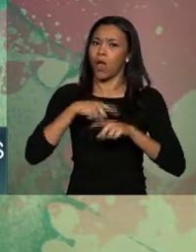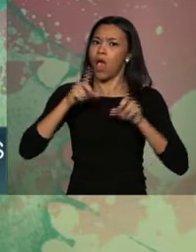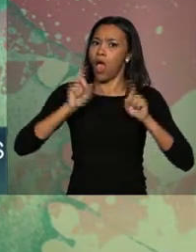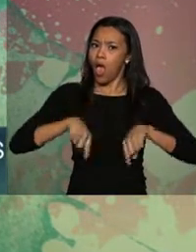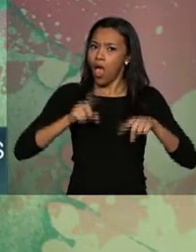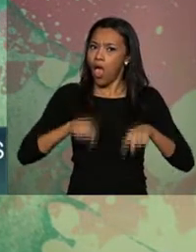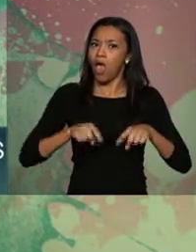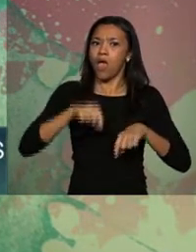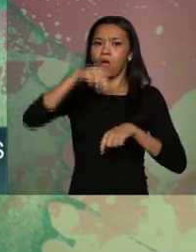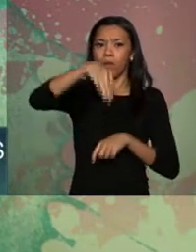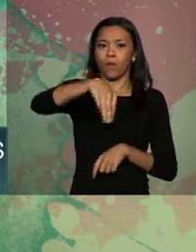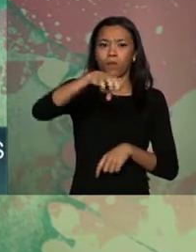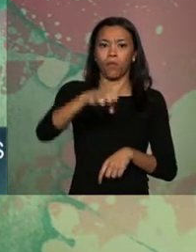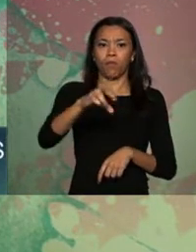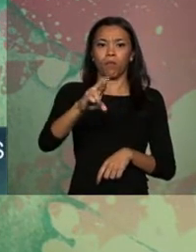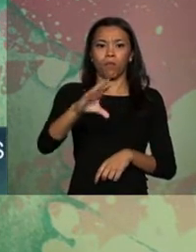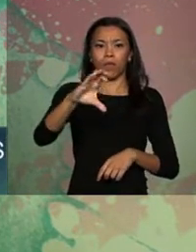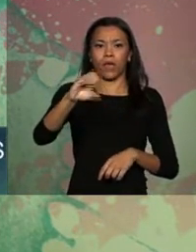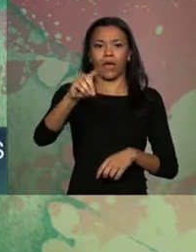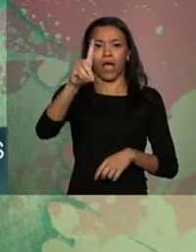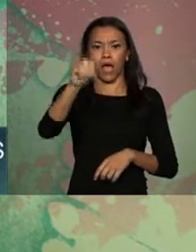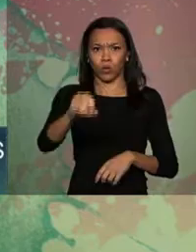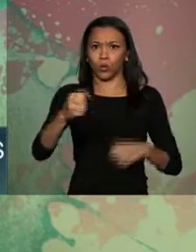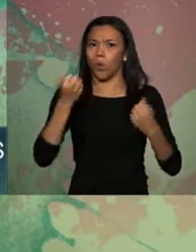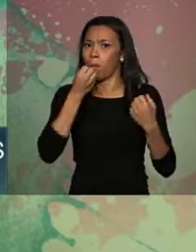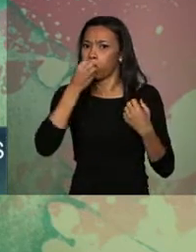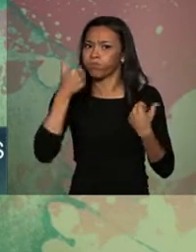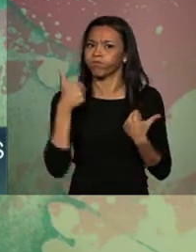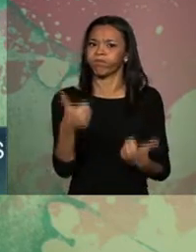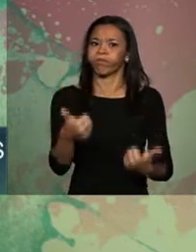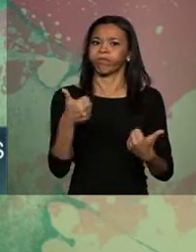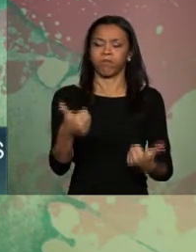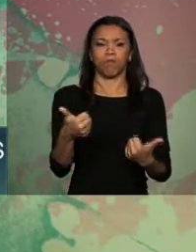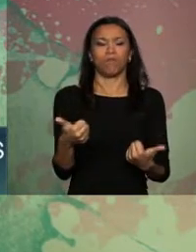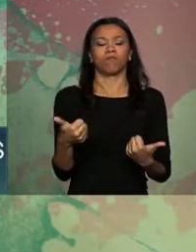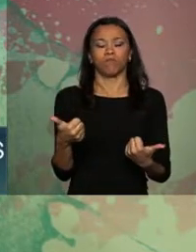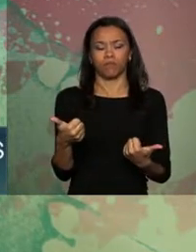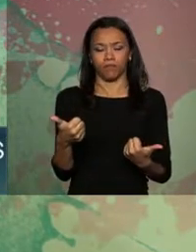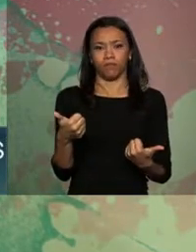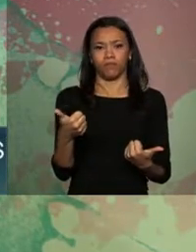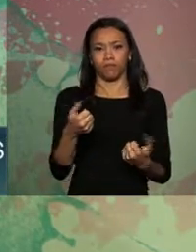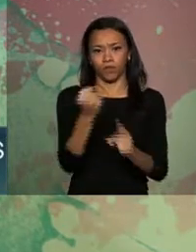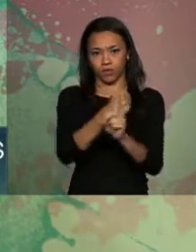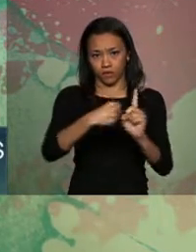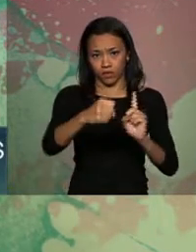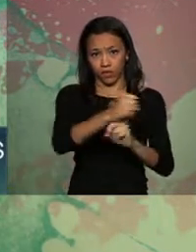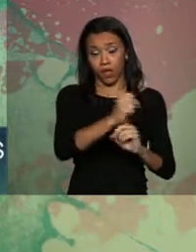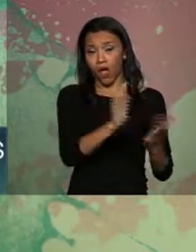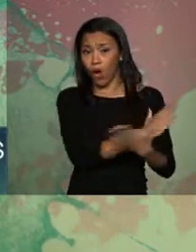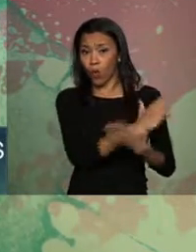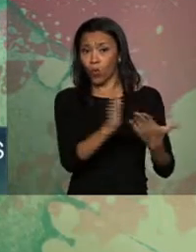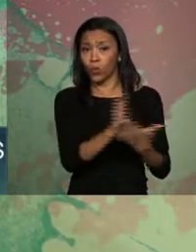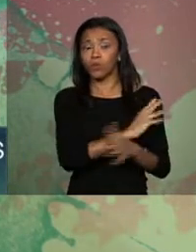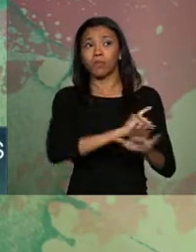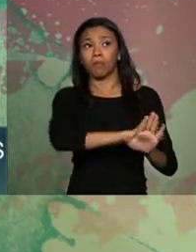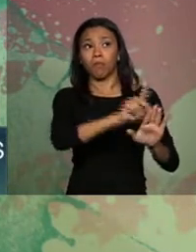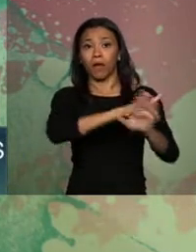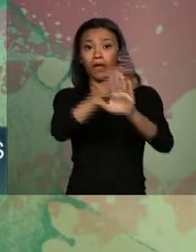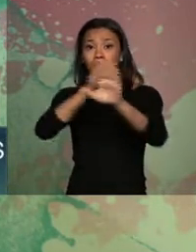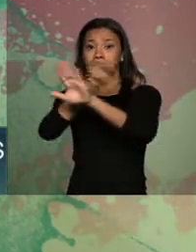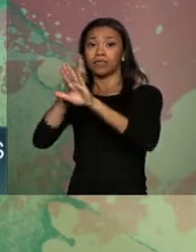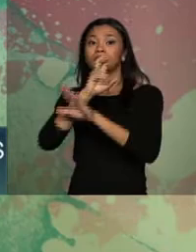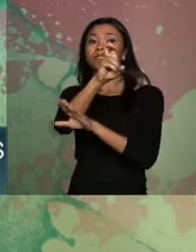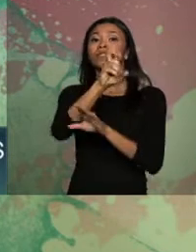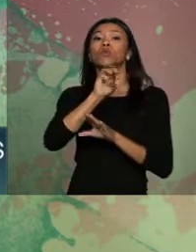potencial também muito significativo. Alguns países têm 5